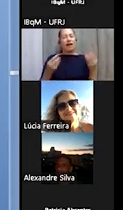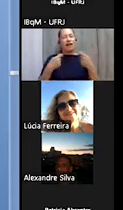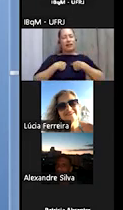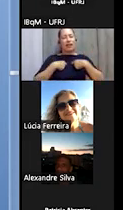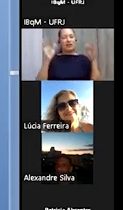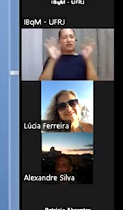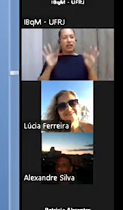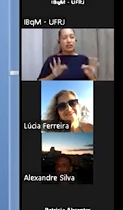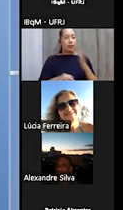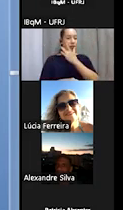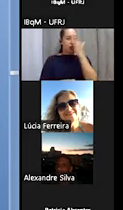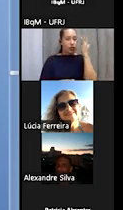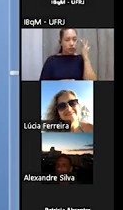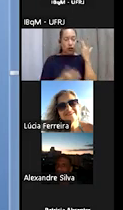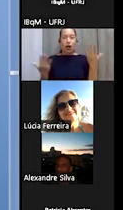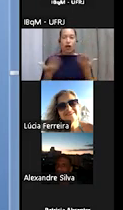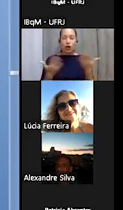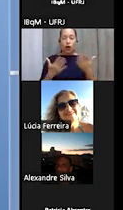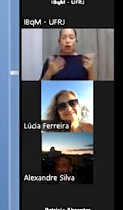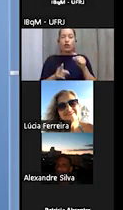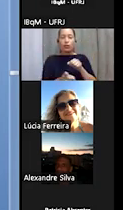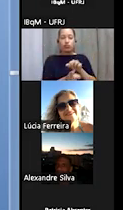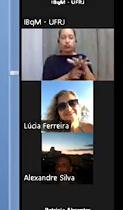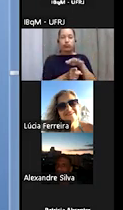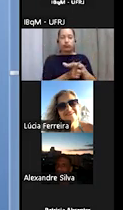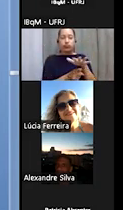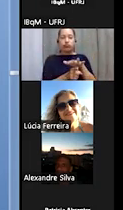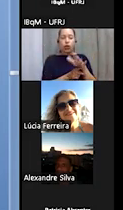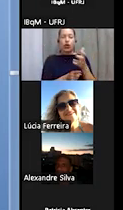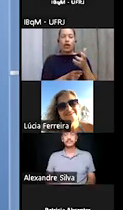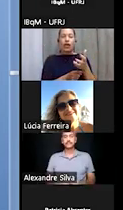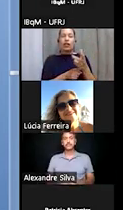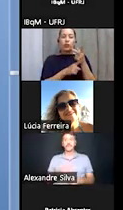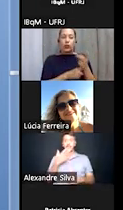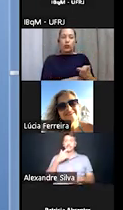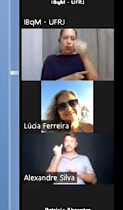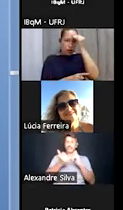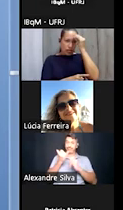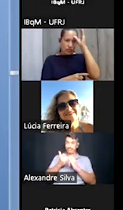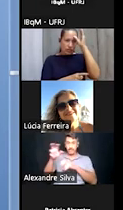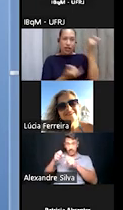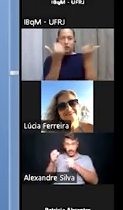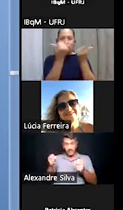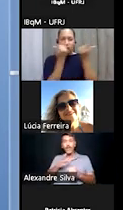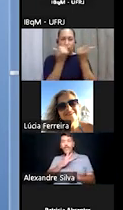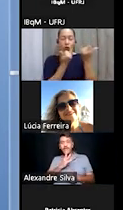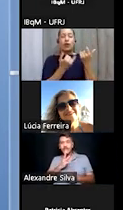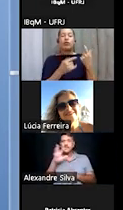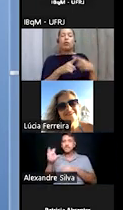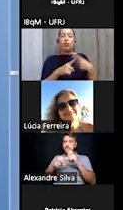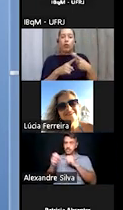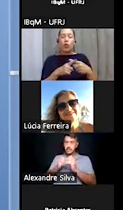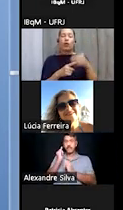que afluíam agora à região em busca do conhecimento, em busca da informação. Porque era o conhecimento